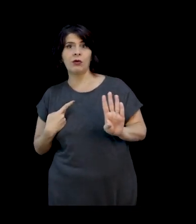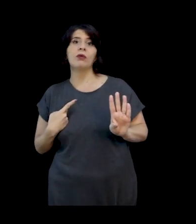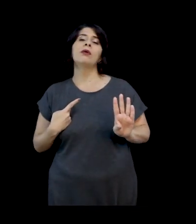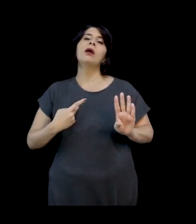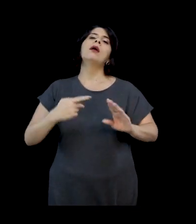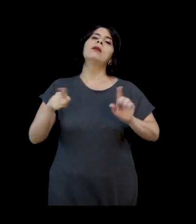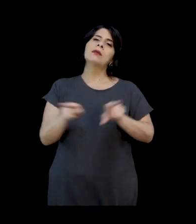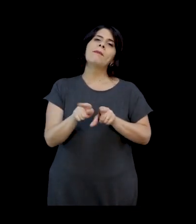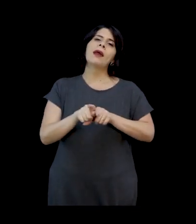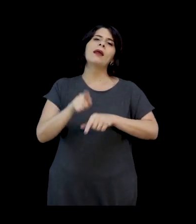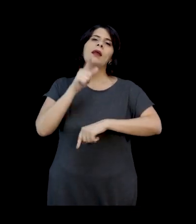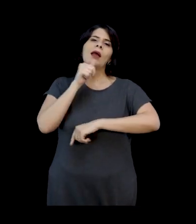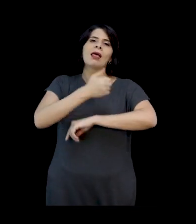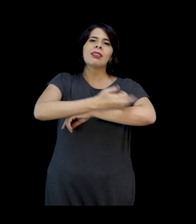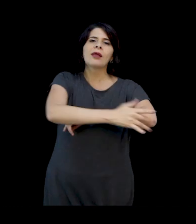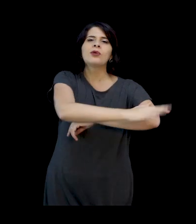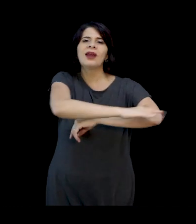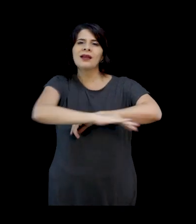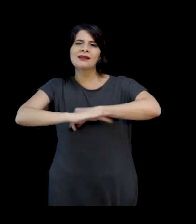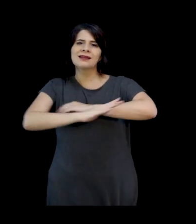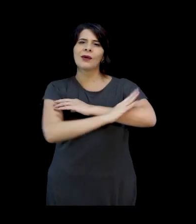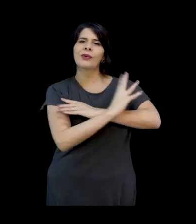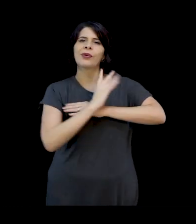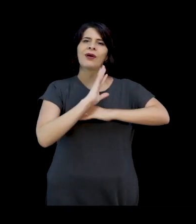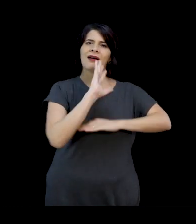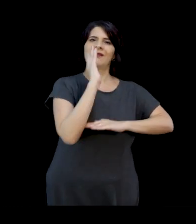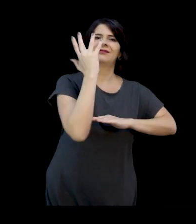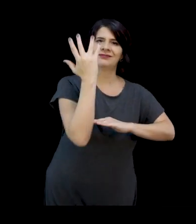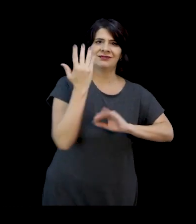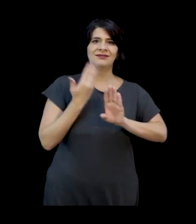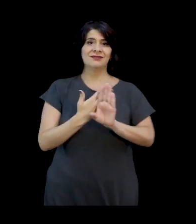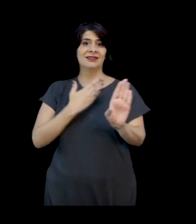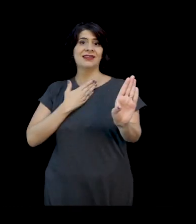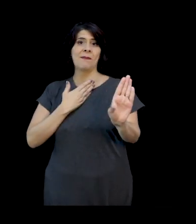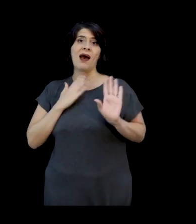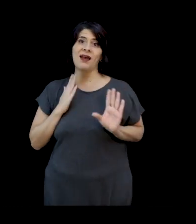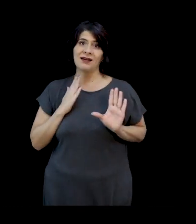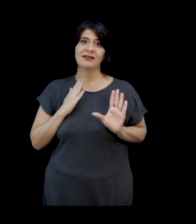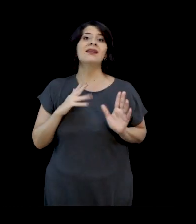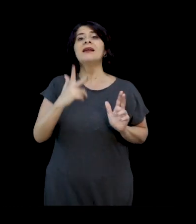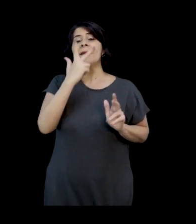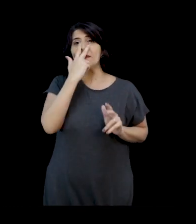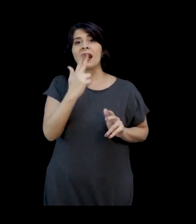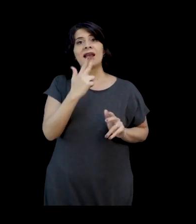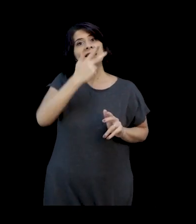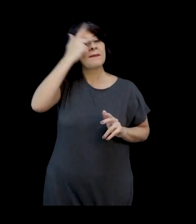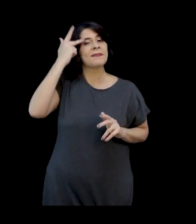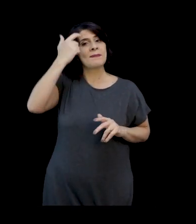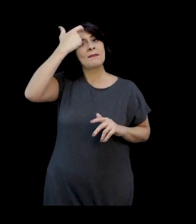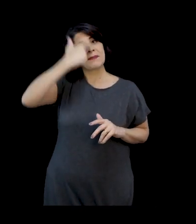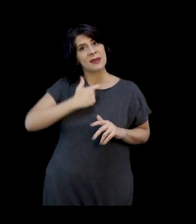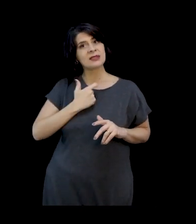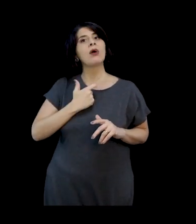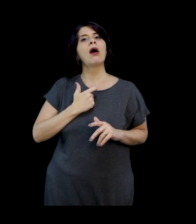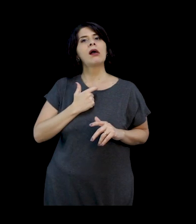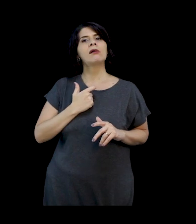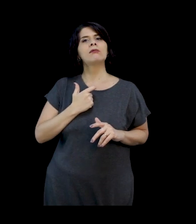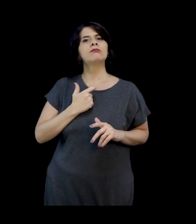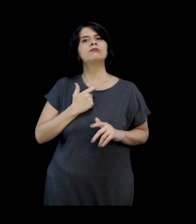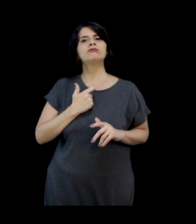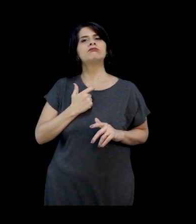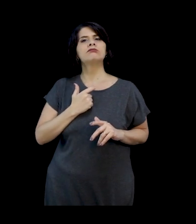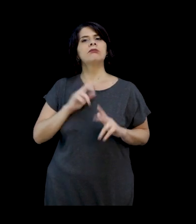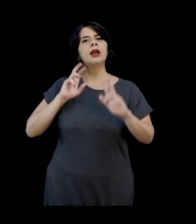Quer dizer, a sensação é como se o dualismo sujeito-objeto fosse derivado ou estivesse na